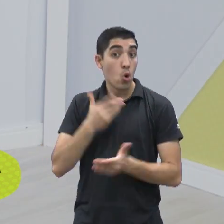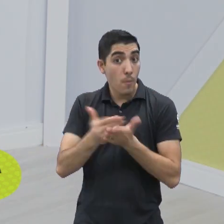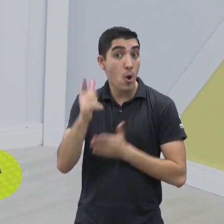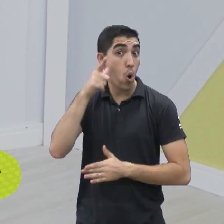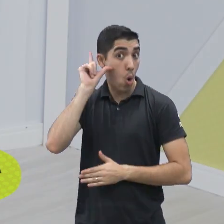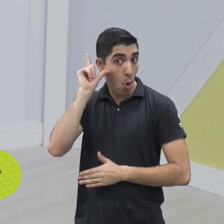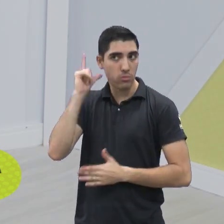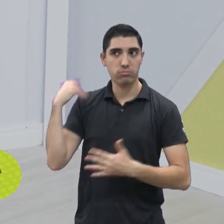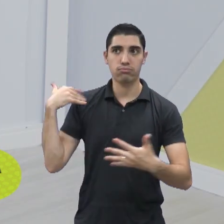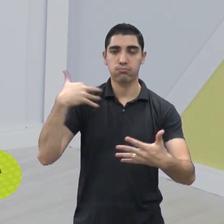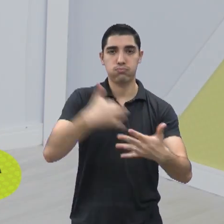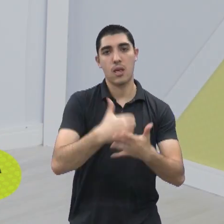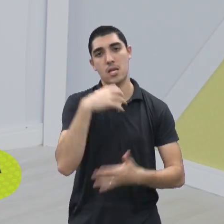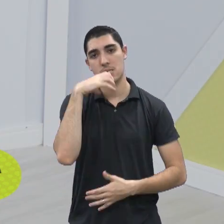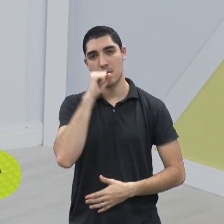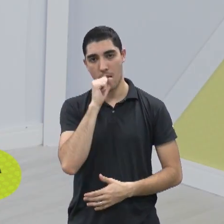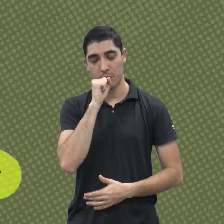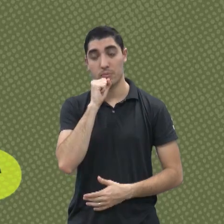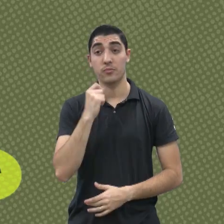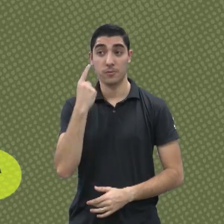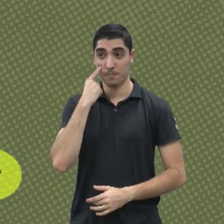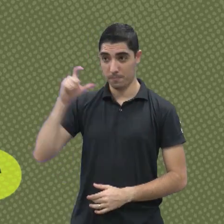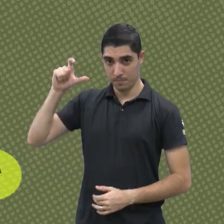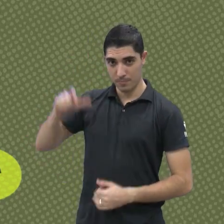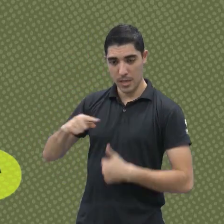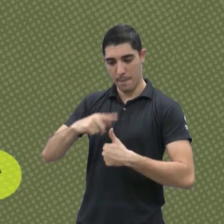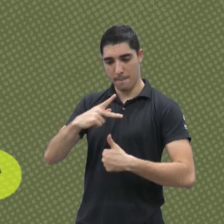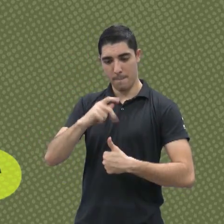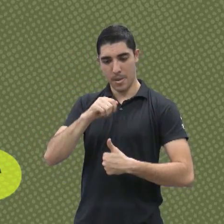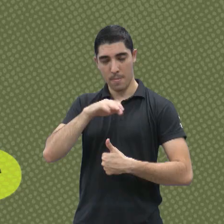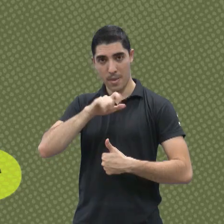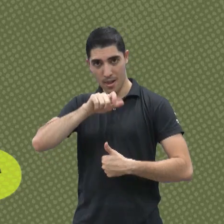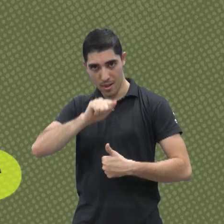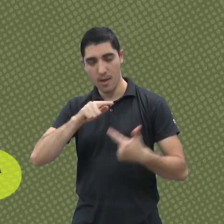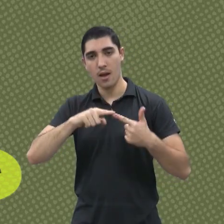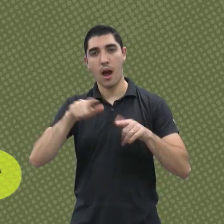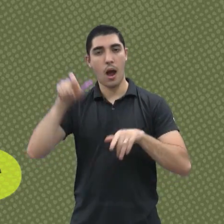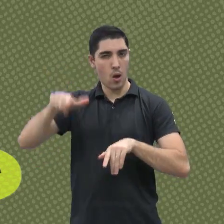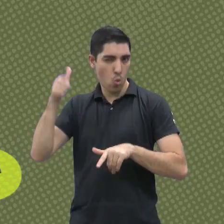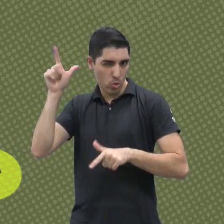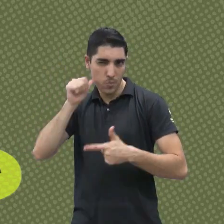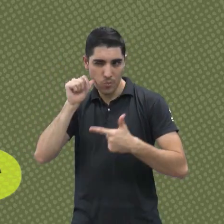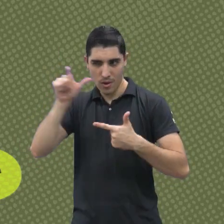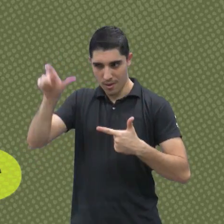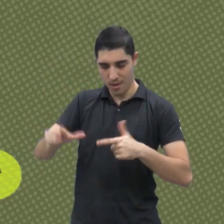aí, meu caro Matheus? Além da Pamela, estão presentes a Raíssa Leal, bronze em Paris